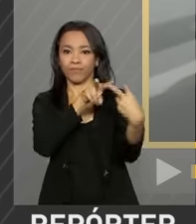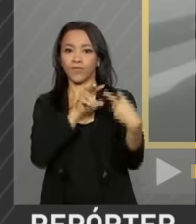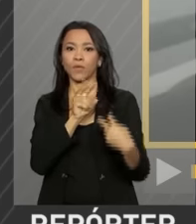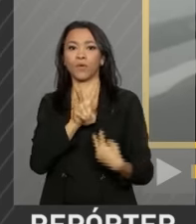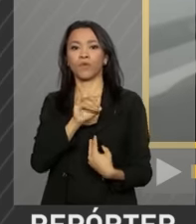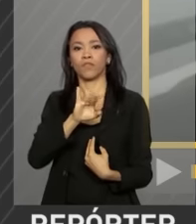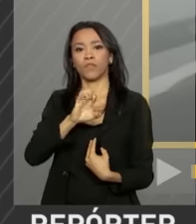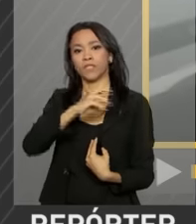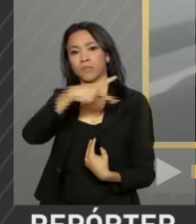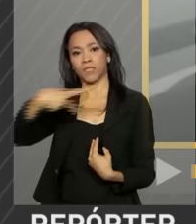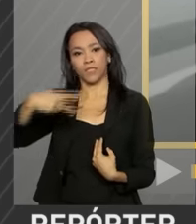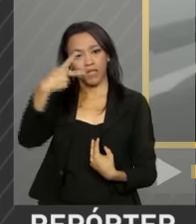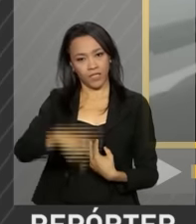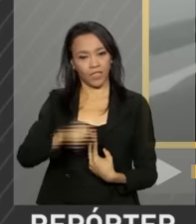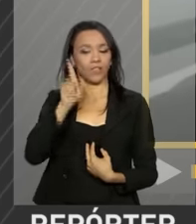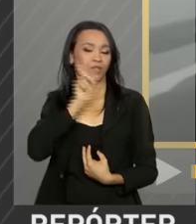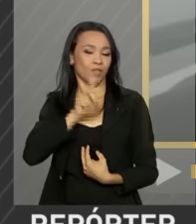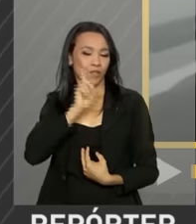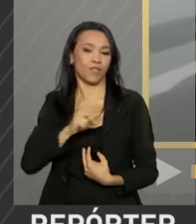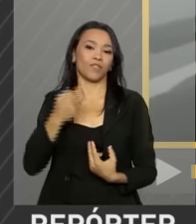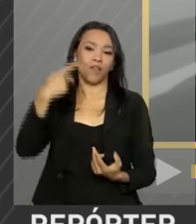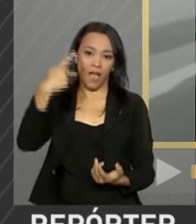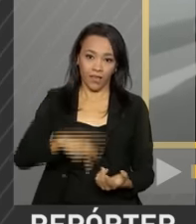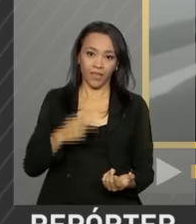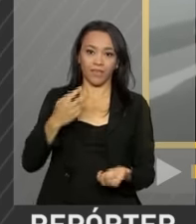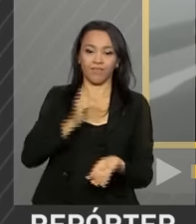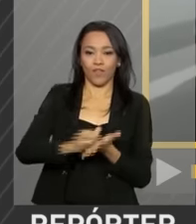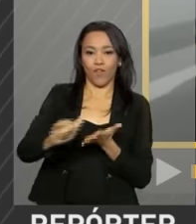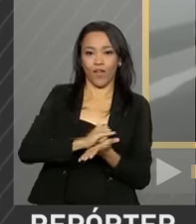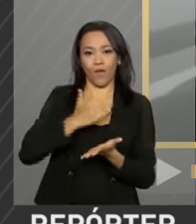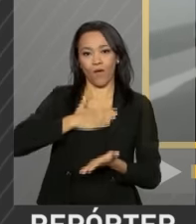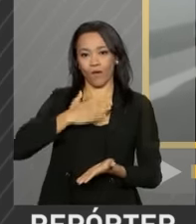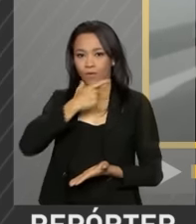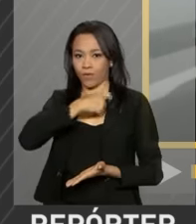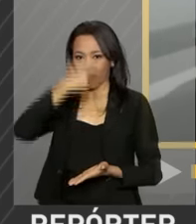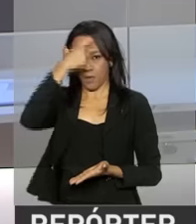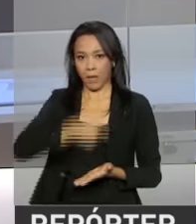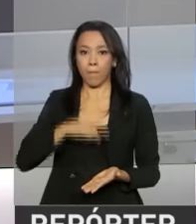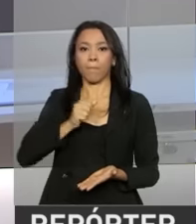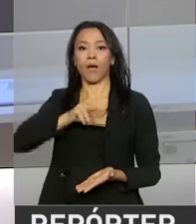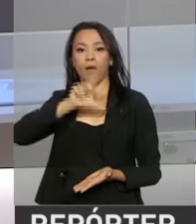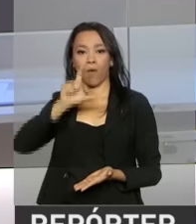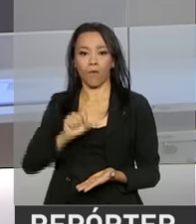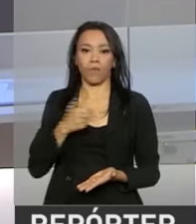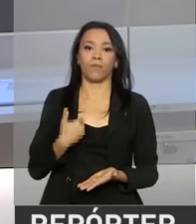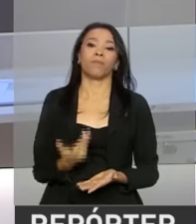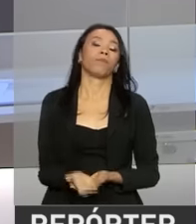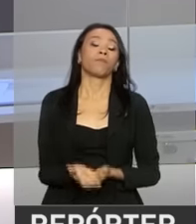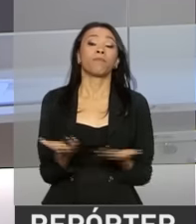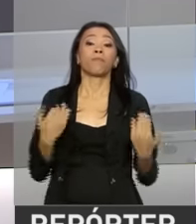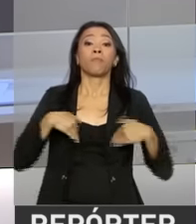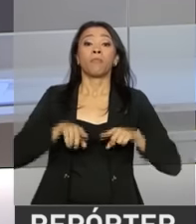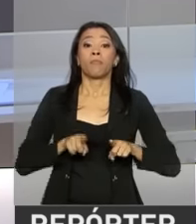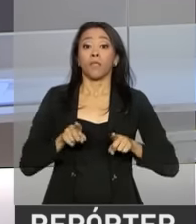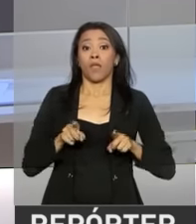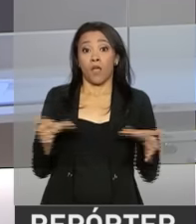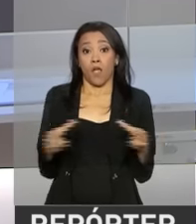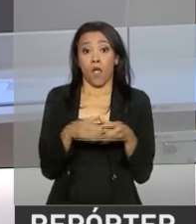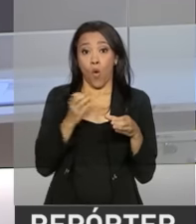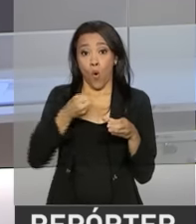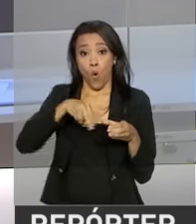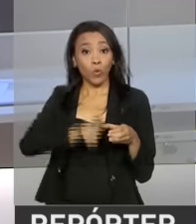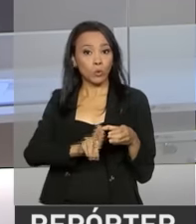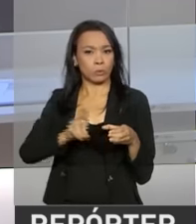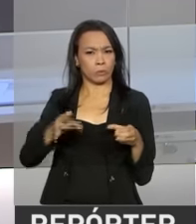Unidos, Joe Biden. De Nova York, nos Estados Unidos, Paulo Lassalvia. Uma ONU mais efetiva em relação